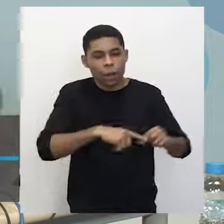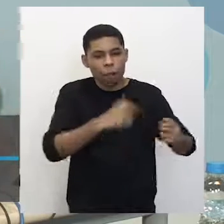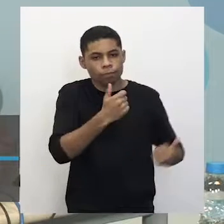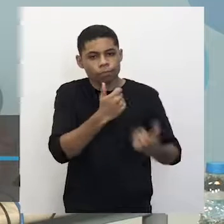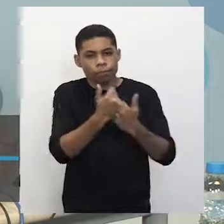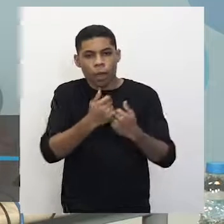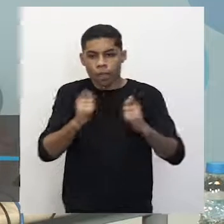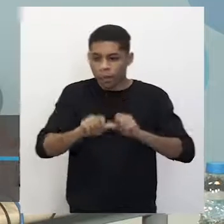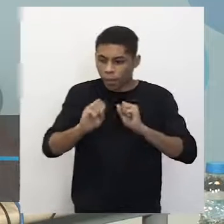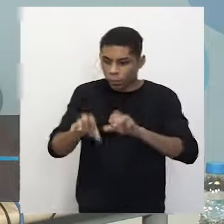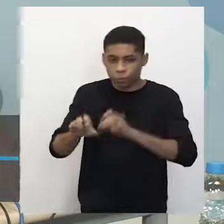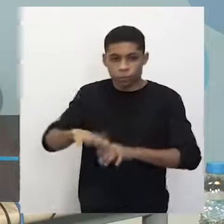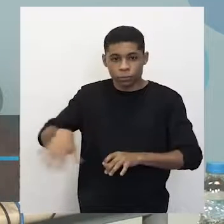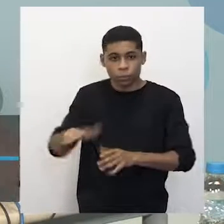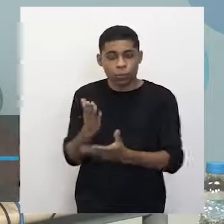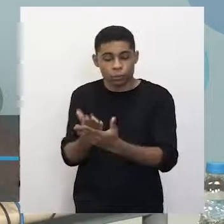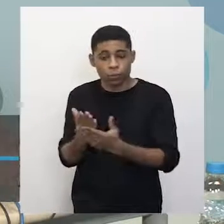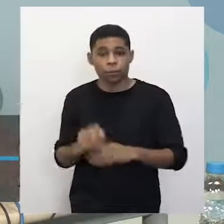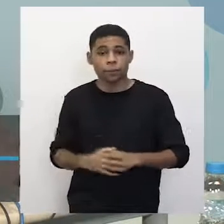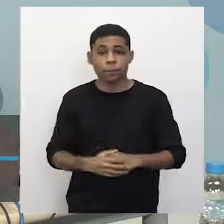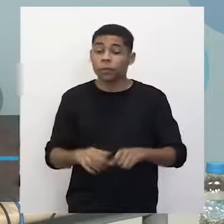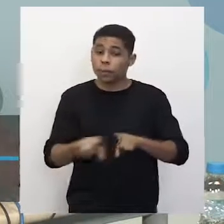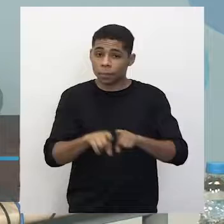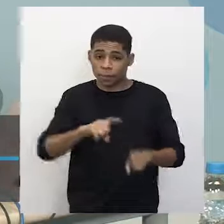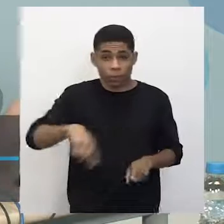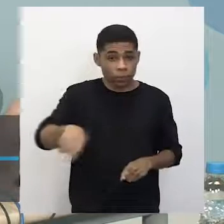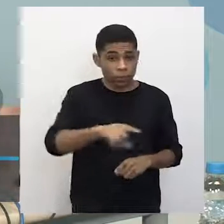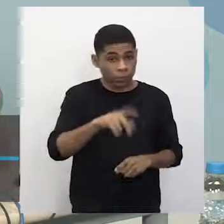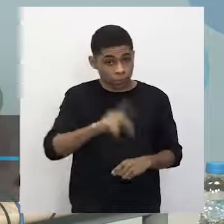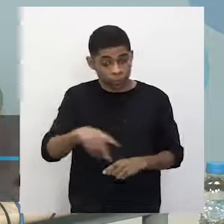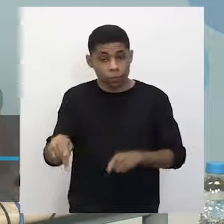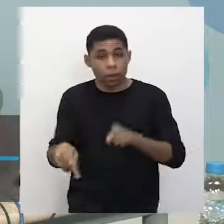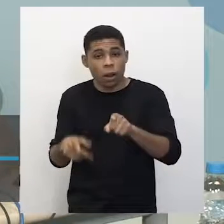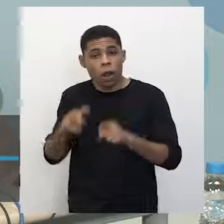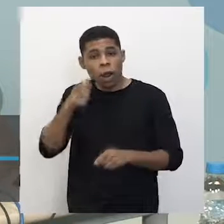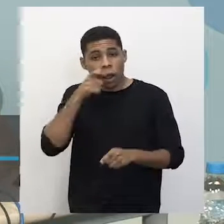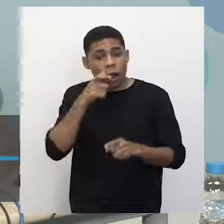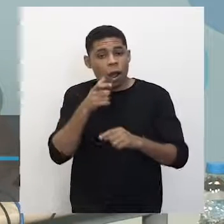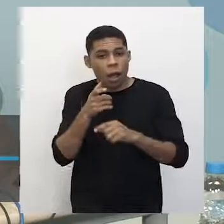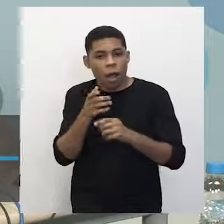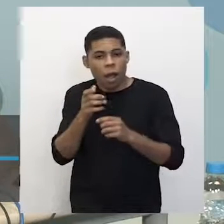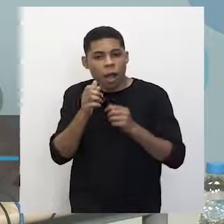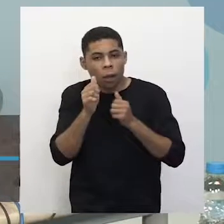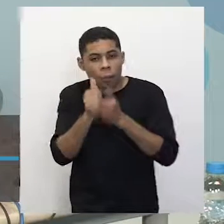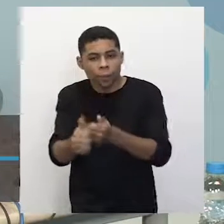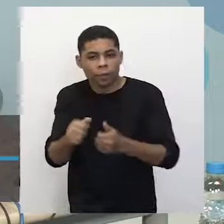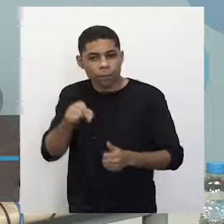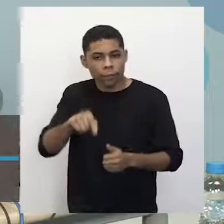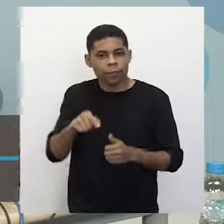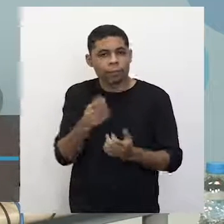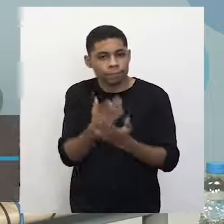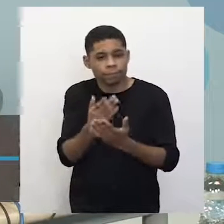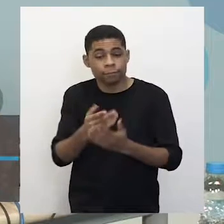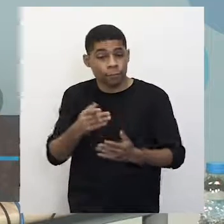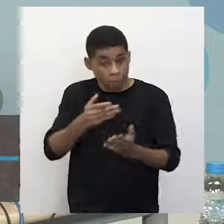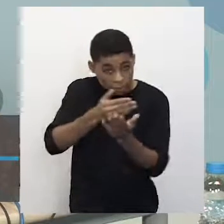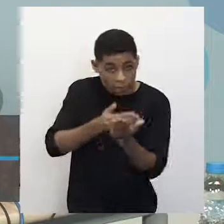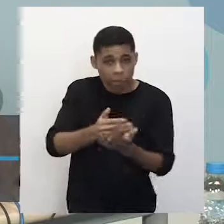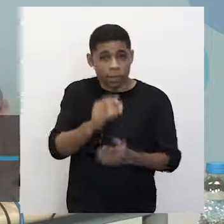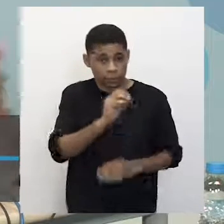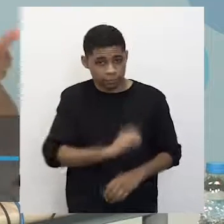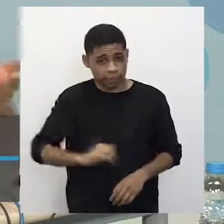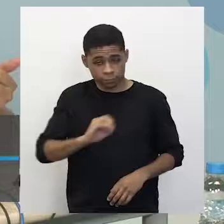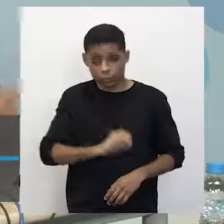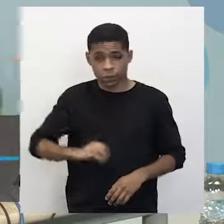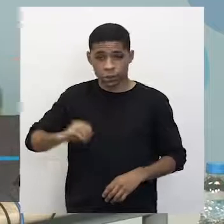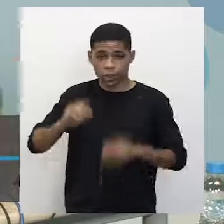apoiar esses estudantes e também para vocês, professores e estudantes que estão acompanhando a nossa programação desde o início aqui do Centro de